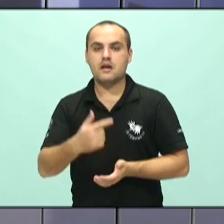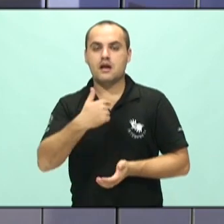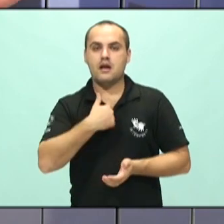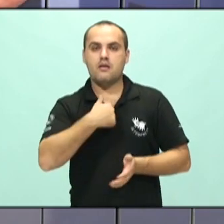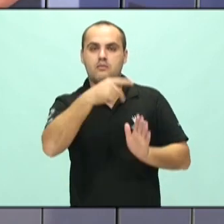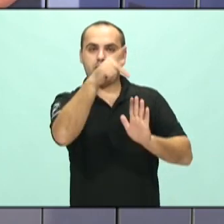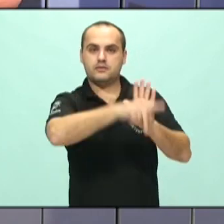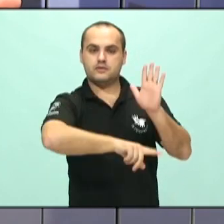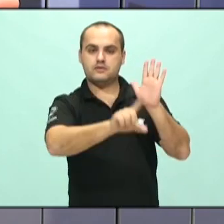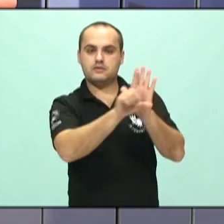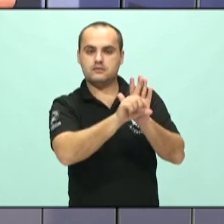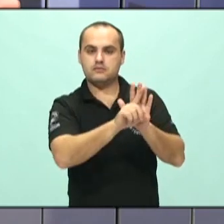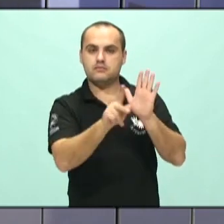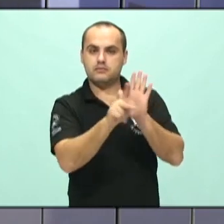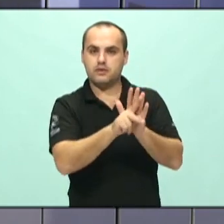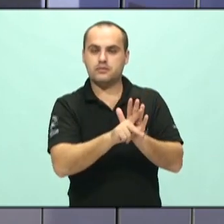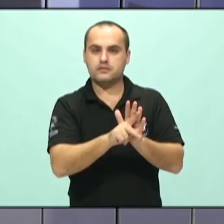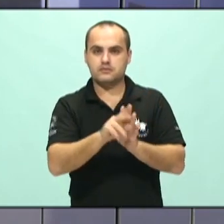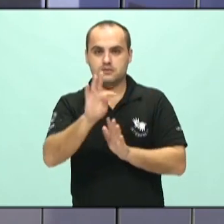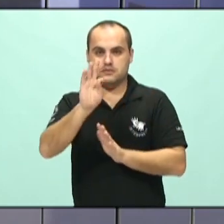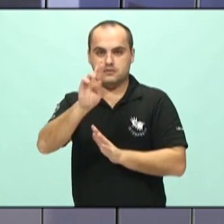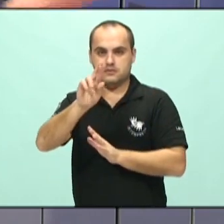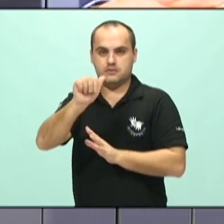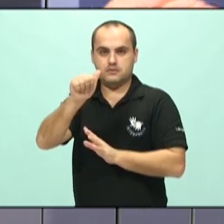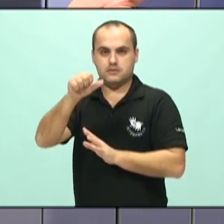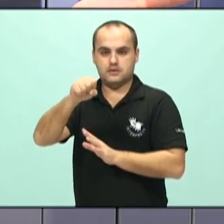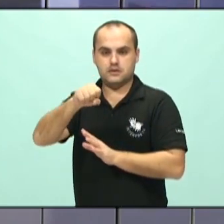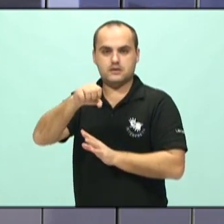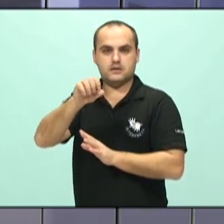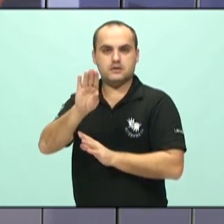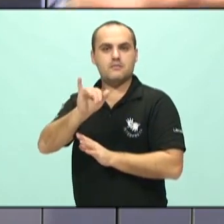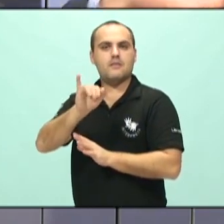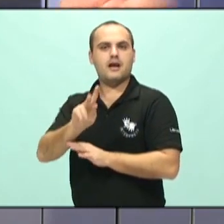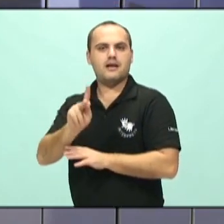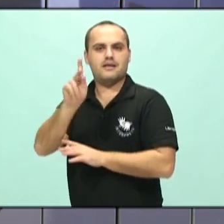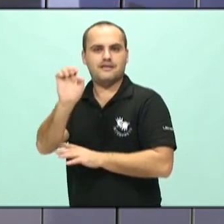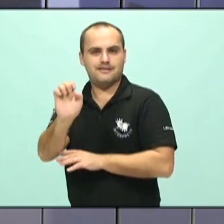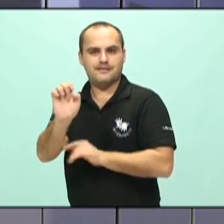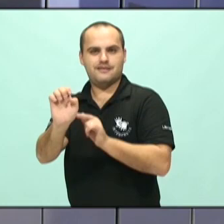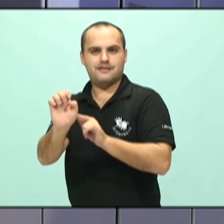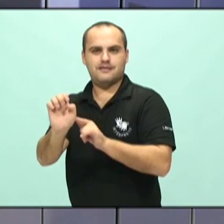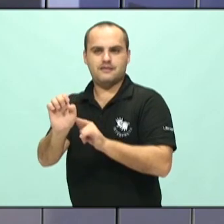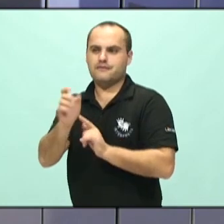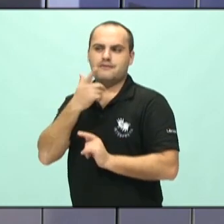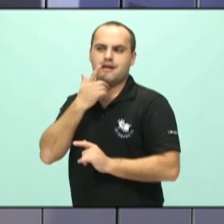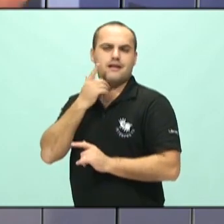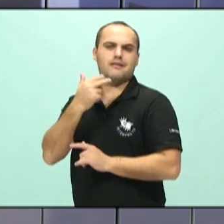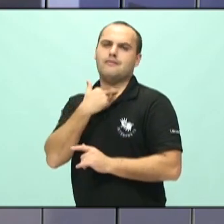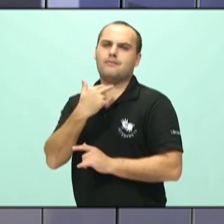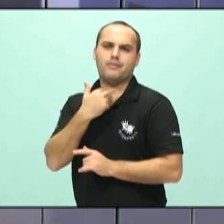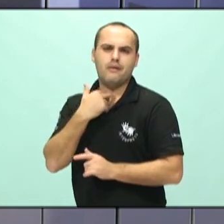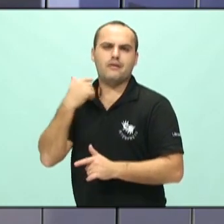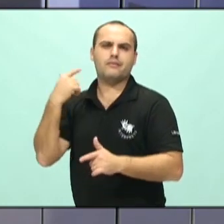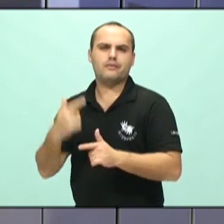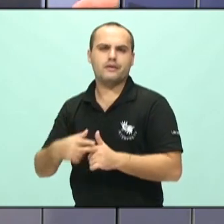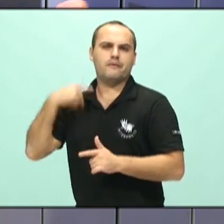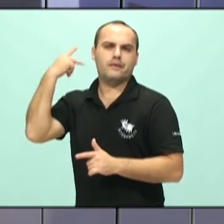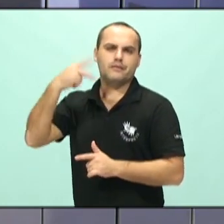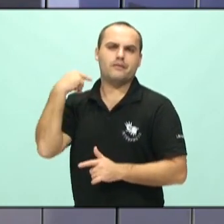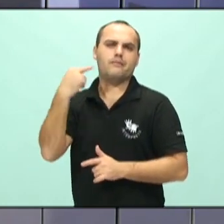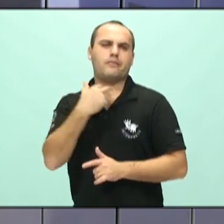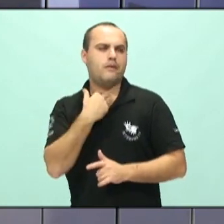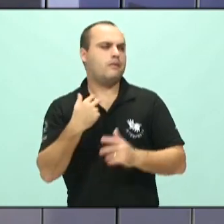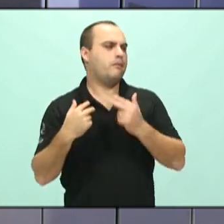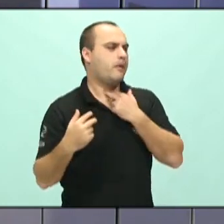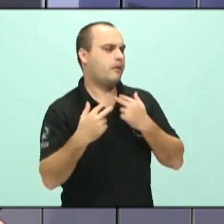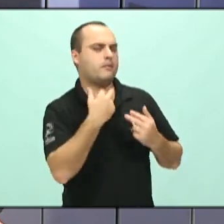lei para colocar um transbike no ônibus, na próxima licitação foi rejeitado, não passa, diz que o vereador não pode fazer, que não sei o que e coisa e tal. Tudo é